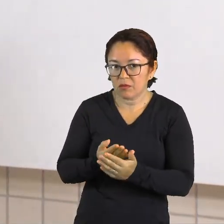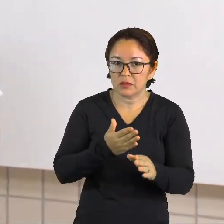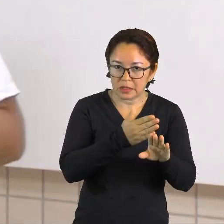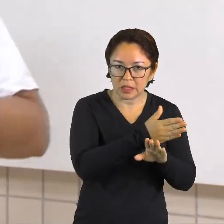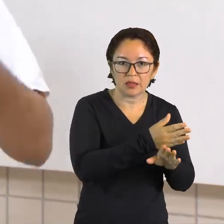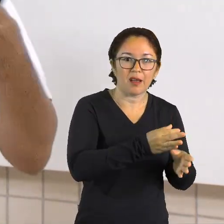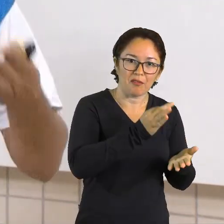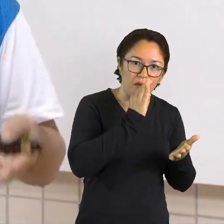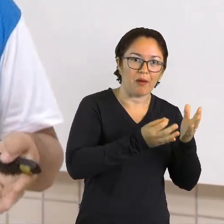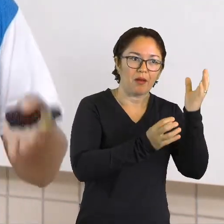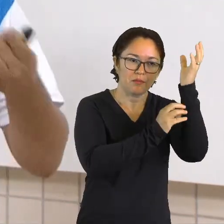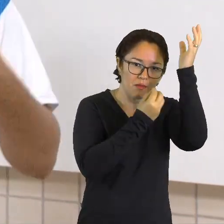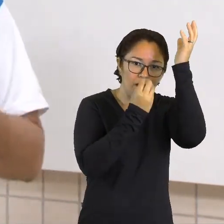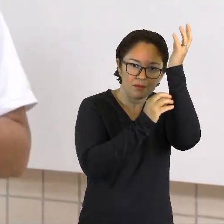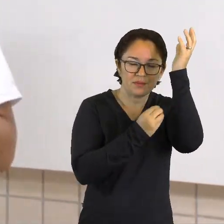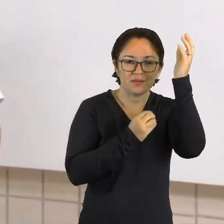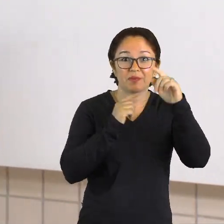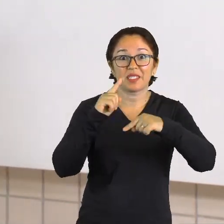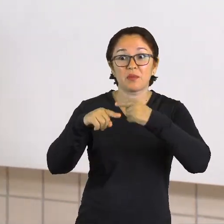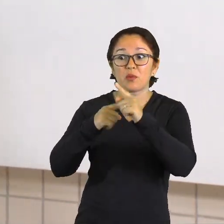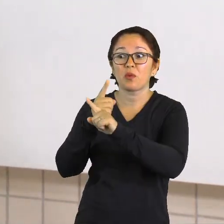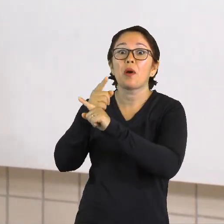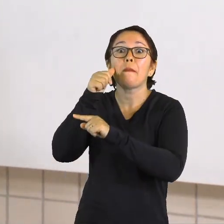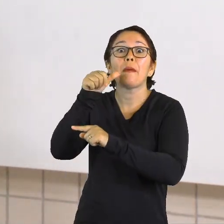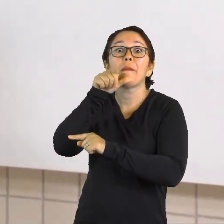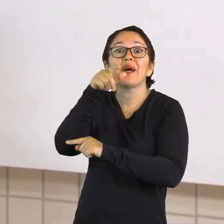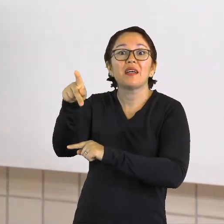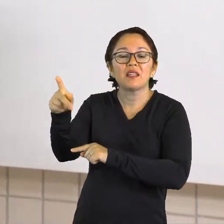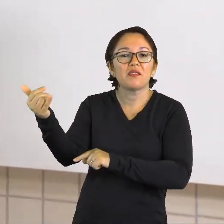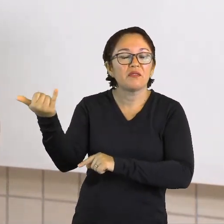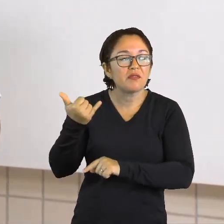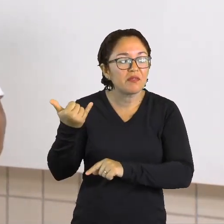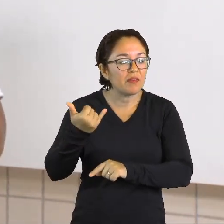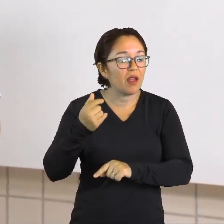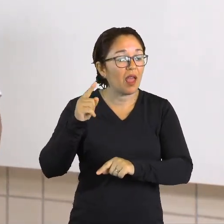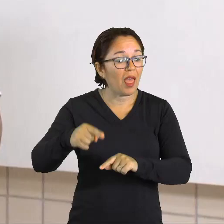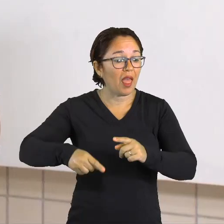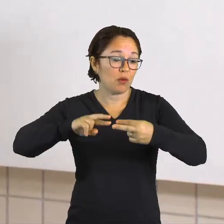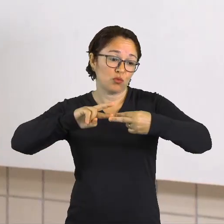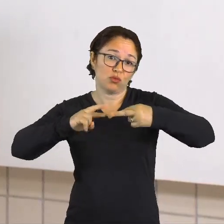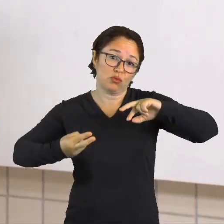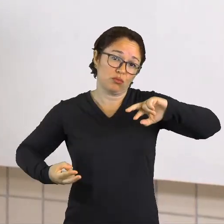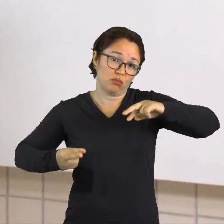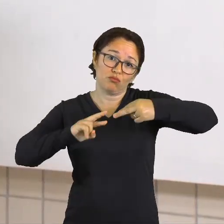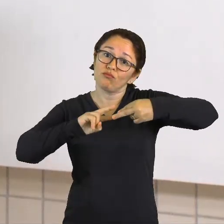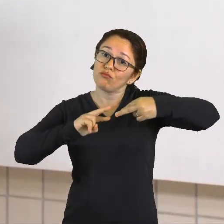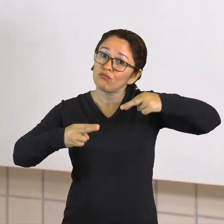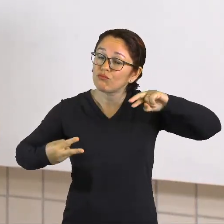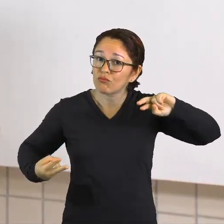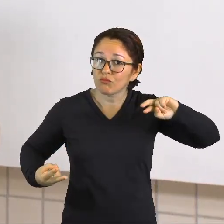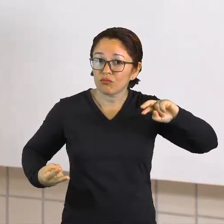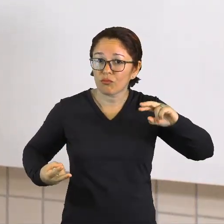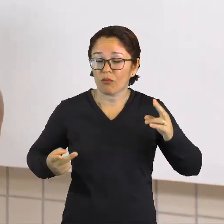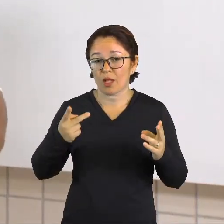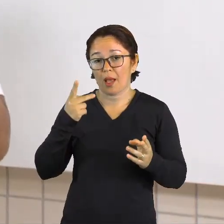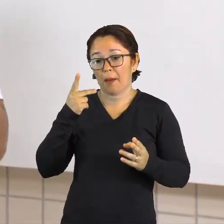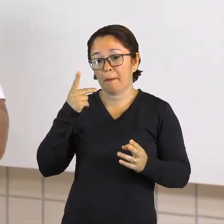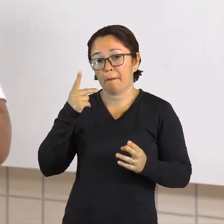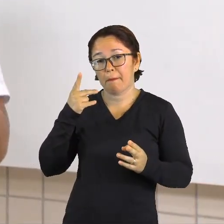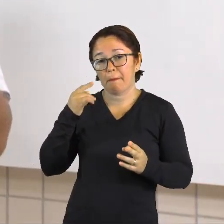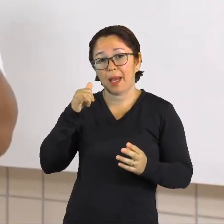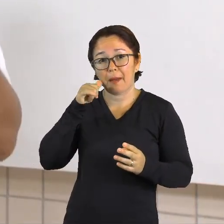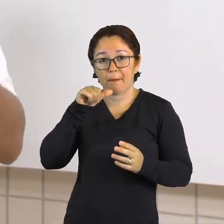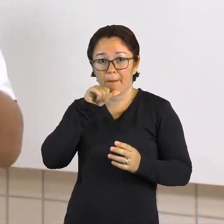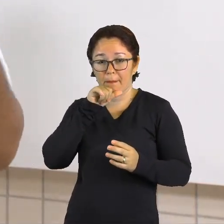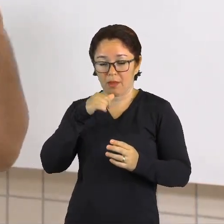que ele encontrou a mãe dela e a mãe dela foi explicando: ó, é uma questão de genética, né? Se eu tenho pais